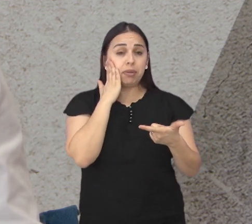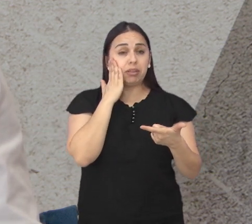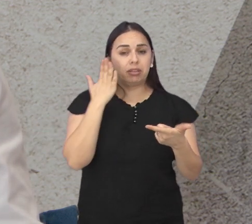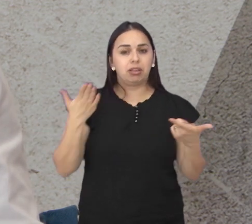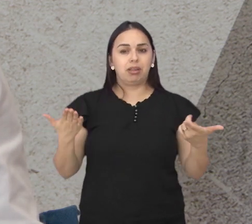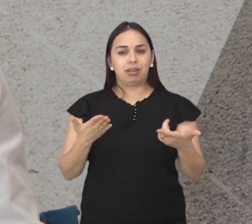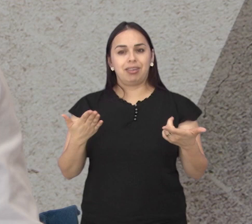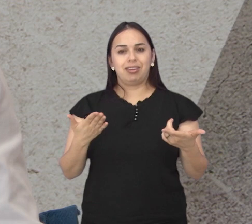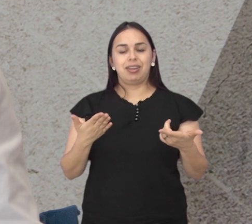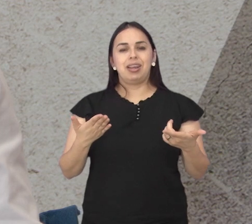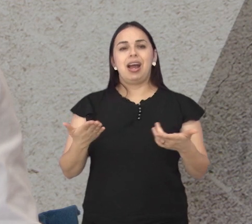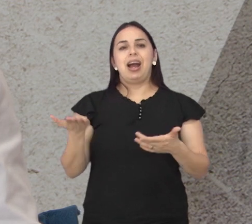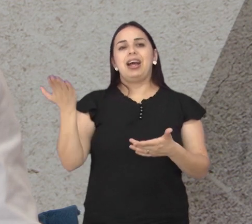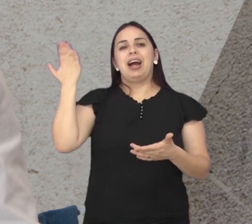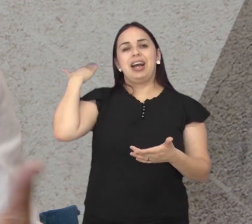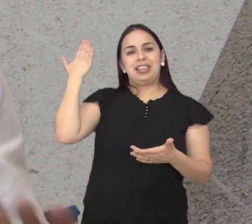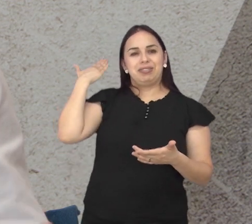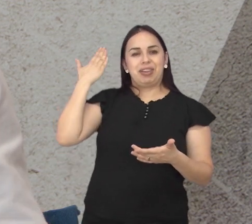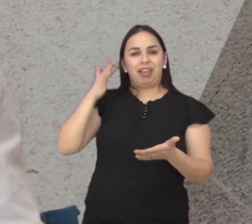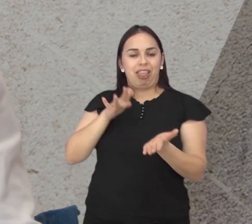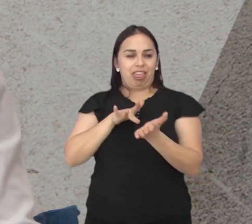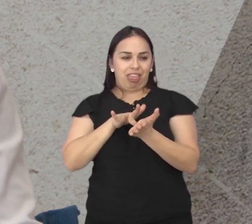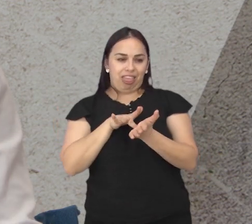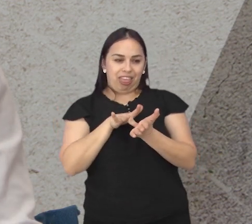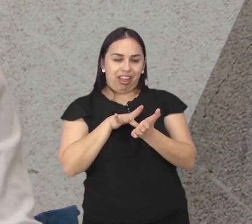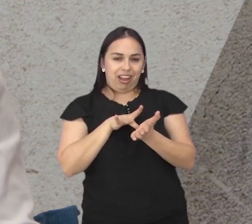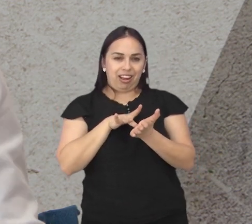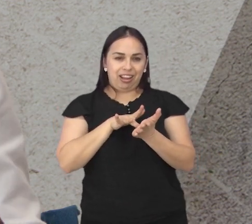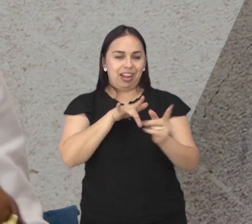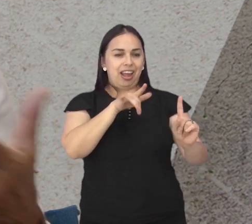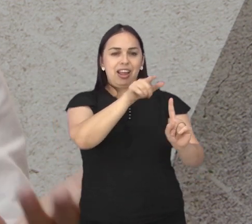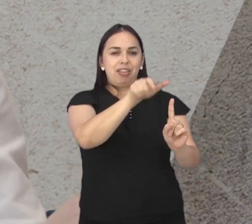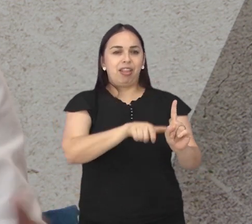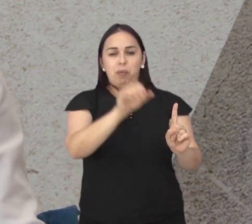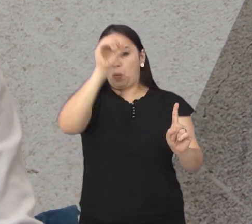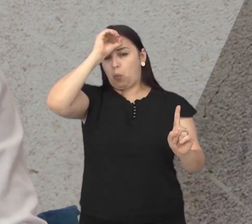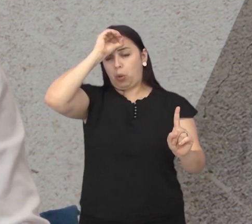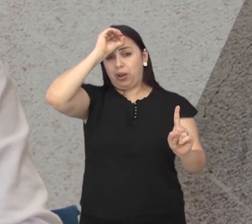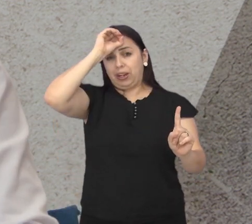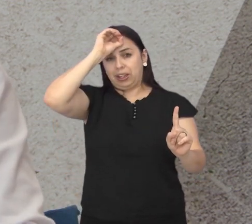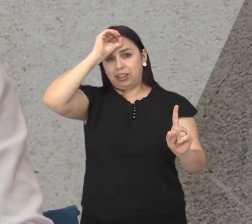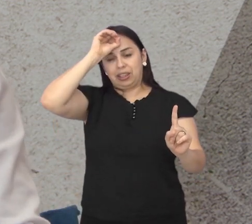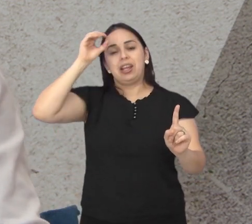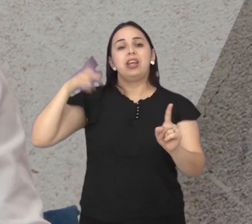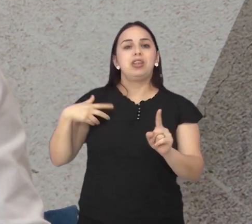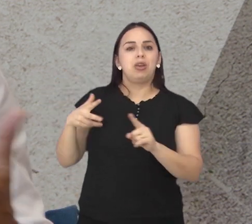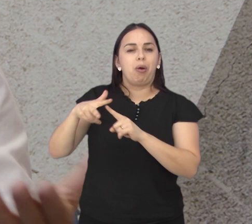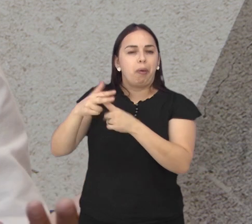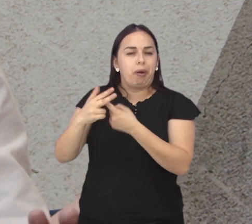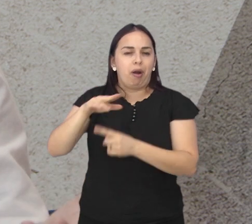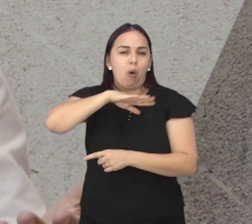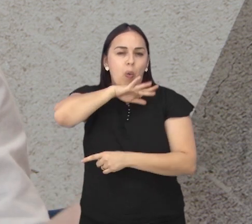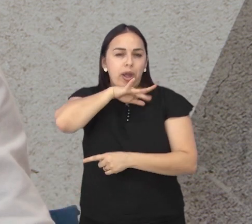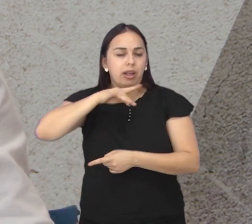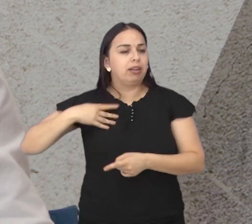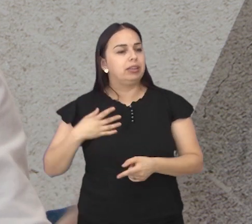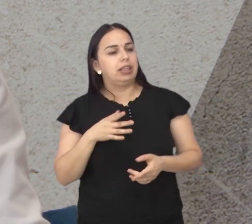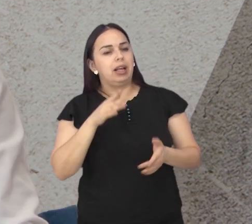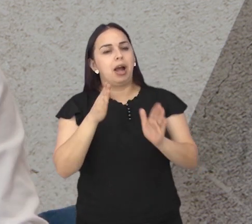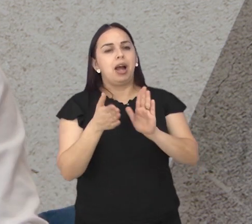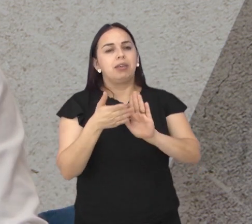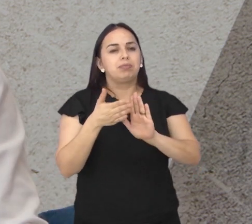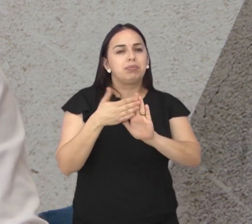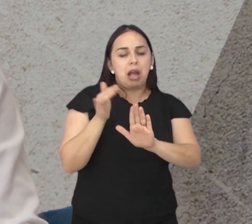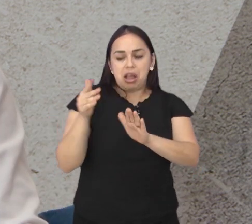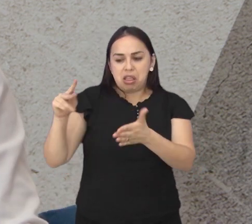é. Então é mais difícil acontecer o que acontecia antigamente, que a pessoa chegava totalmente leiga, né, e os maus